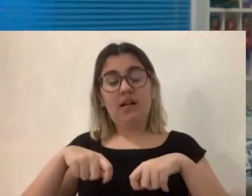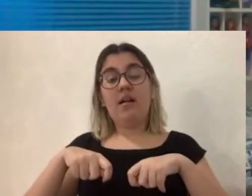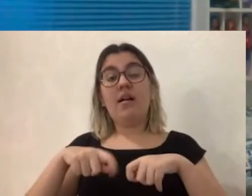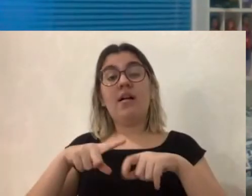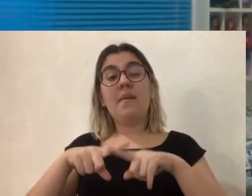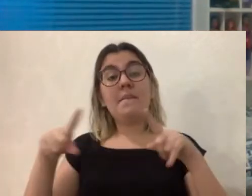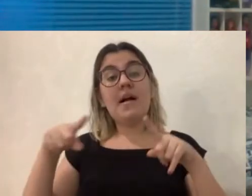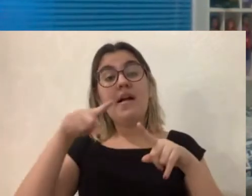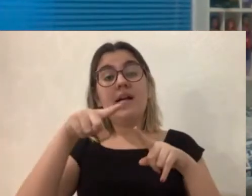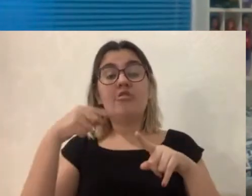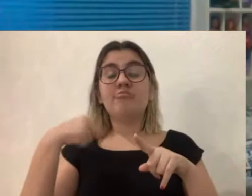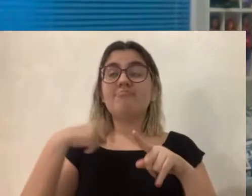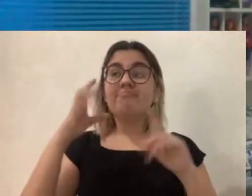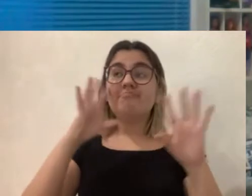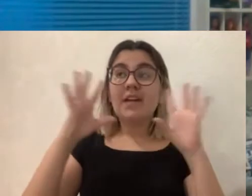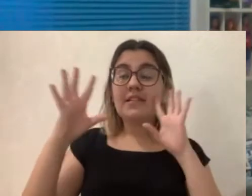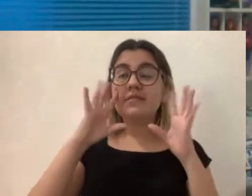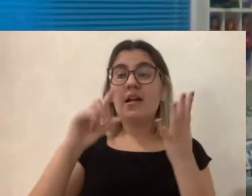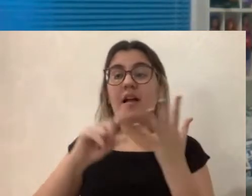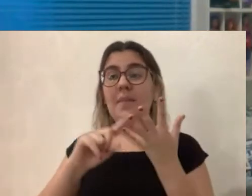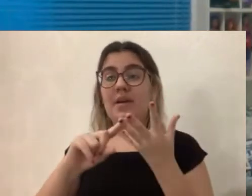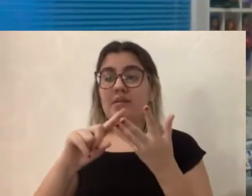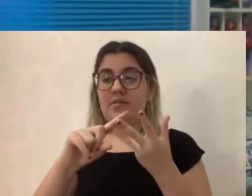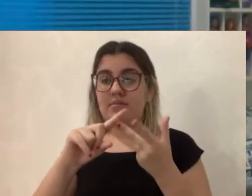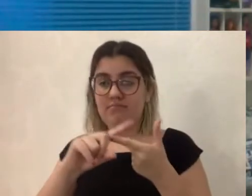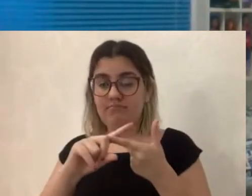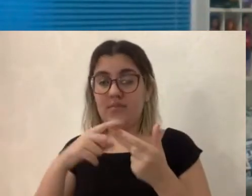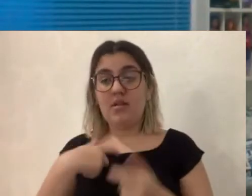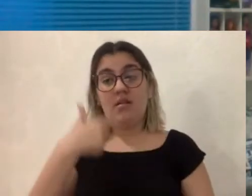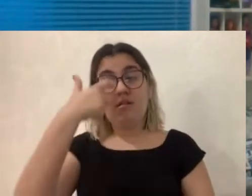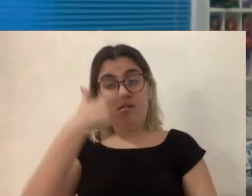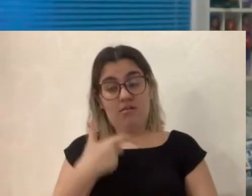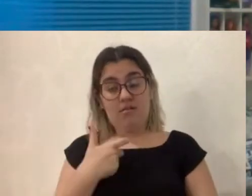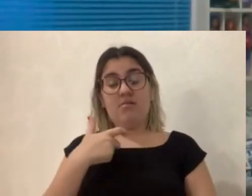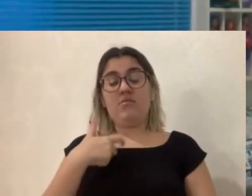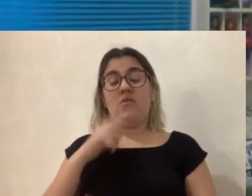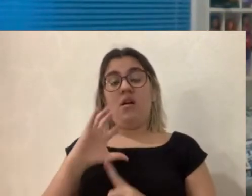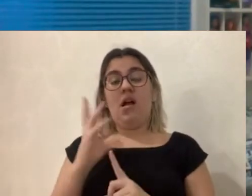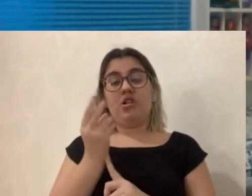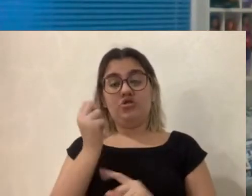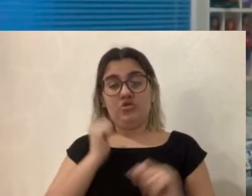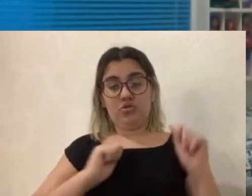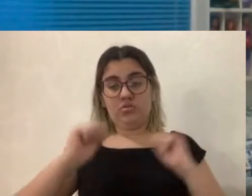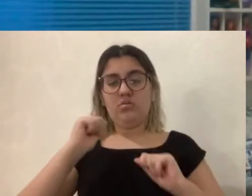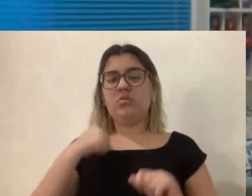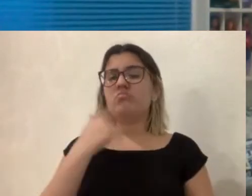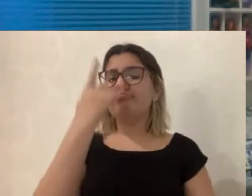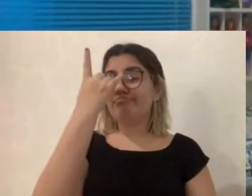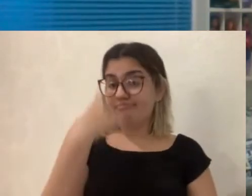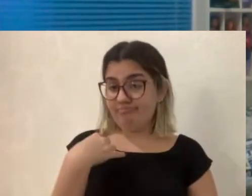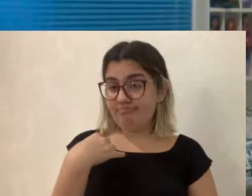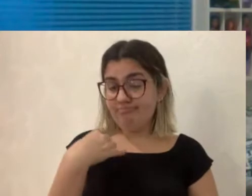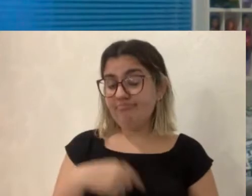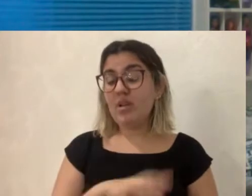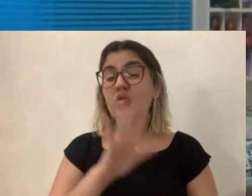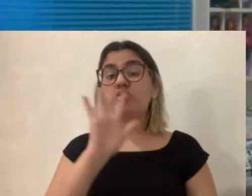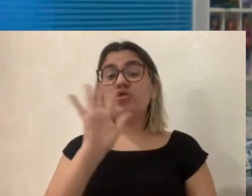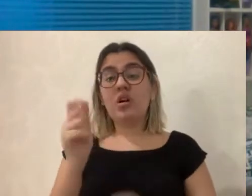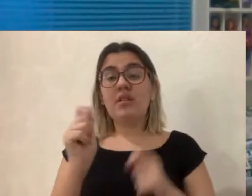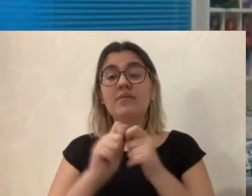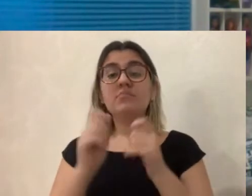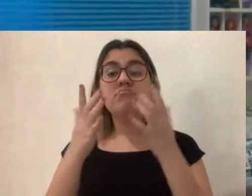né? Eu sou um artista com deficiência visual, já fiz peças em que a acessibilidade foi incluída